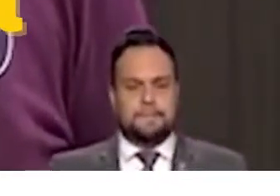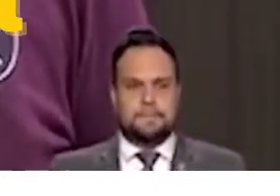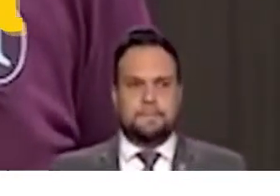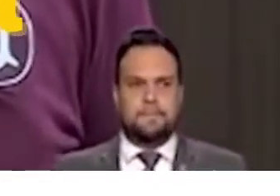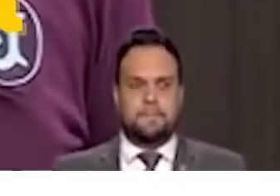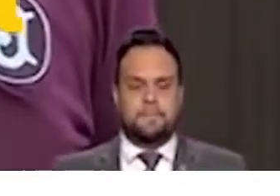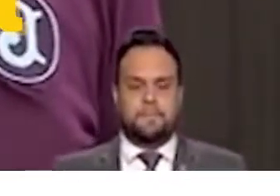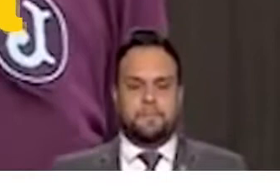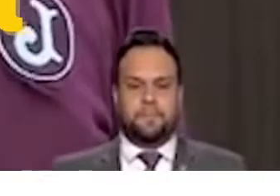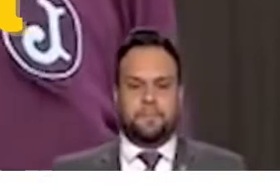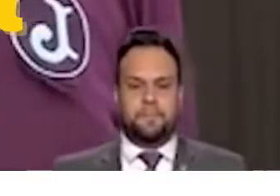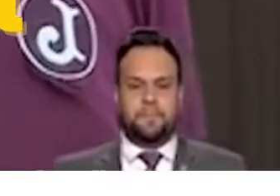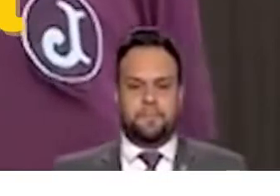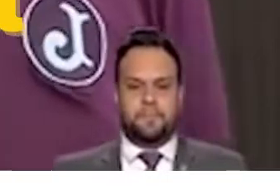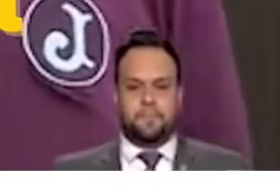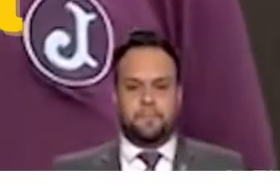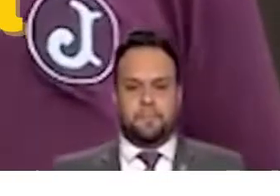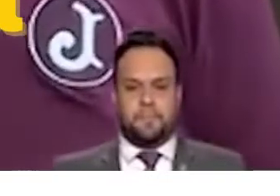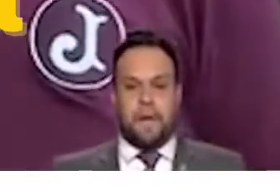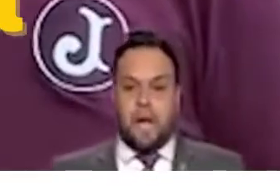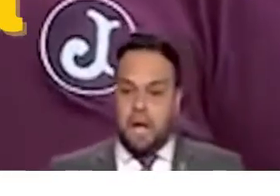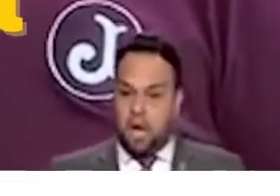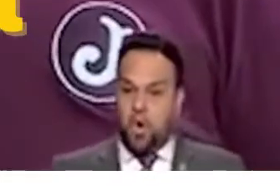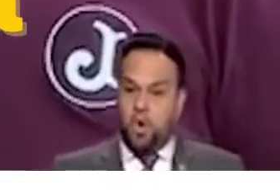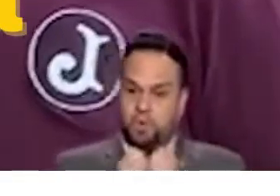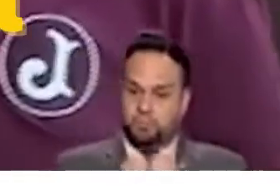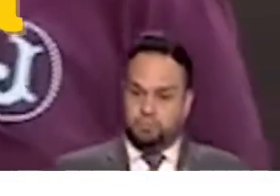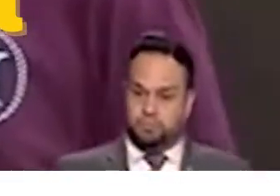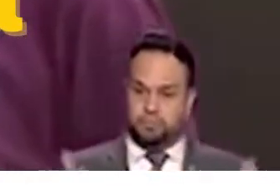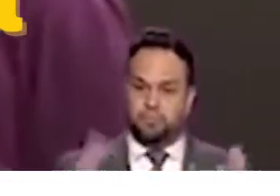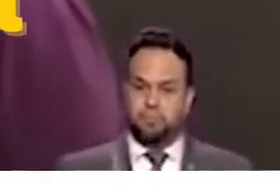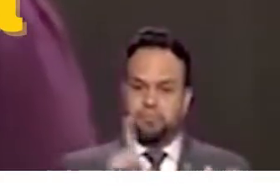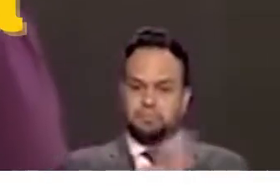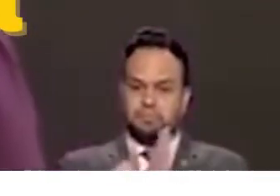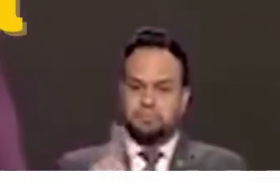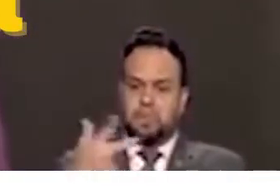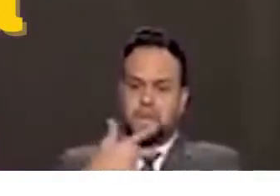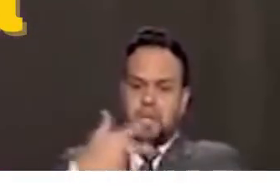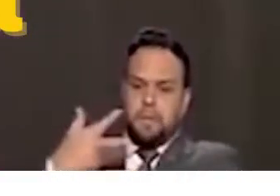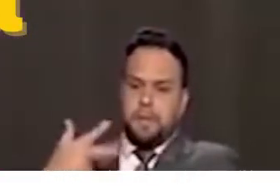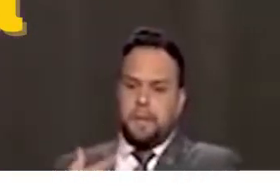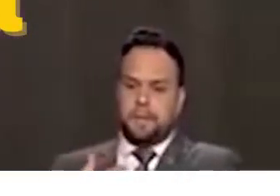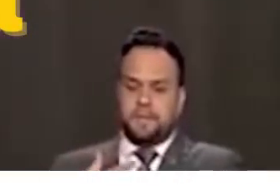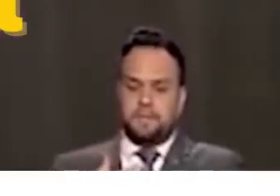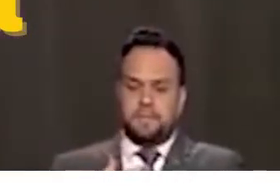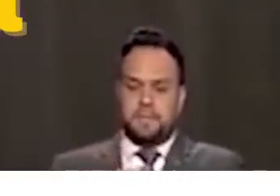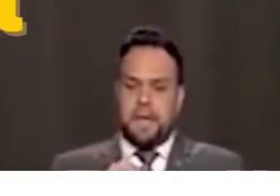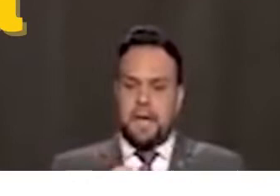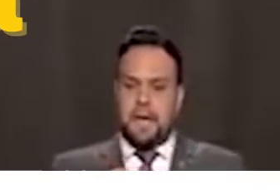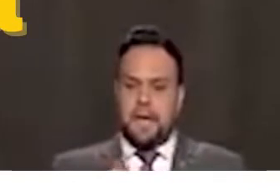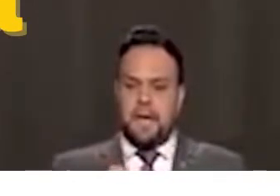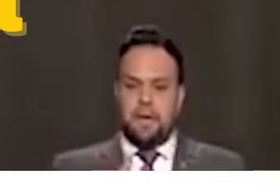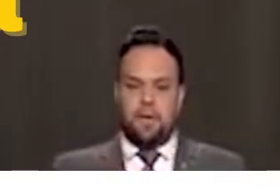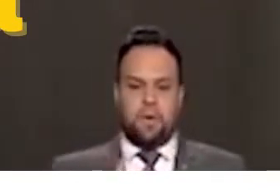Daremos início à coletiva de imprensa. Senhora Carolina Linhares, da Folha de São Paulo.